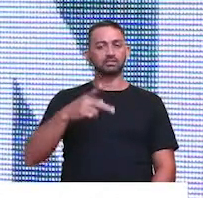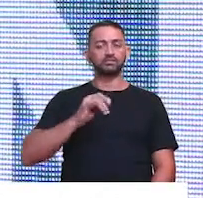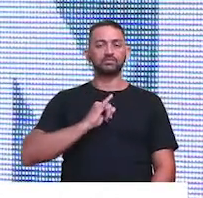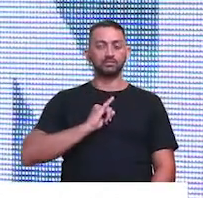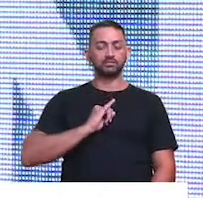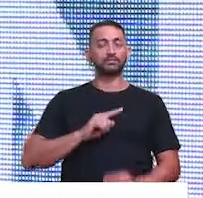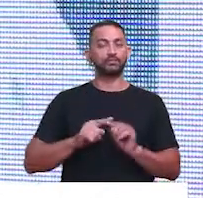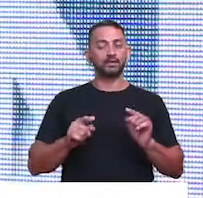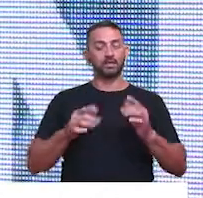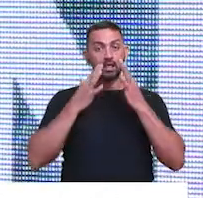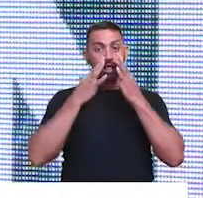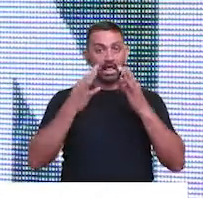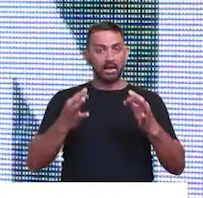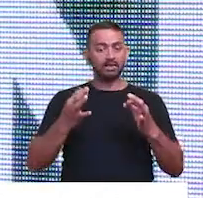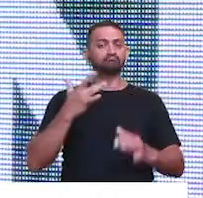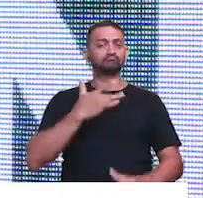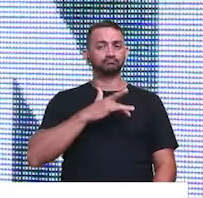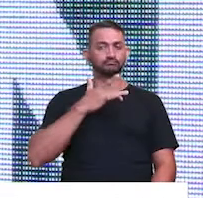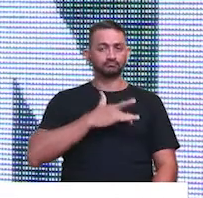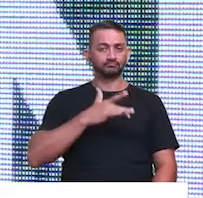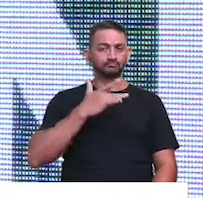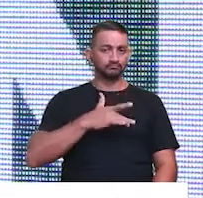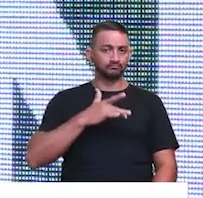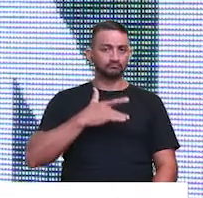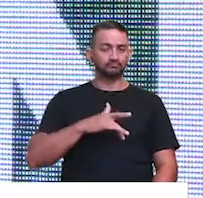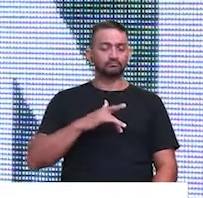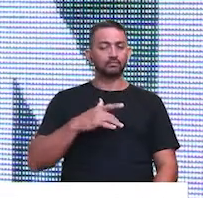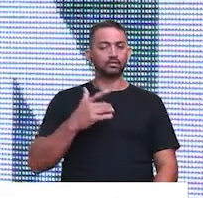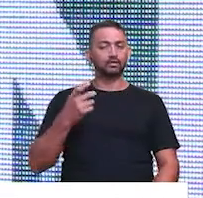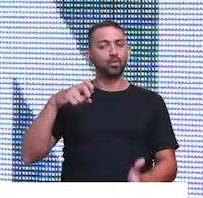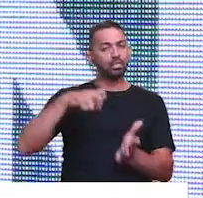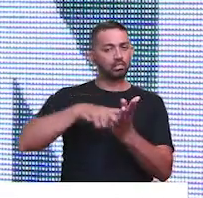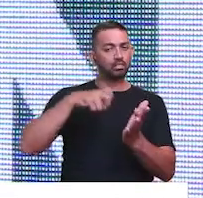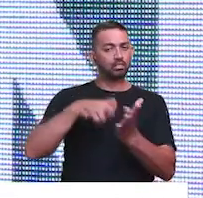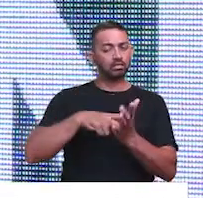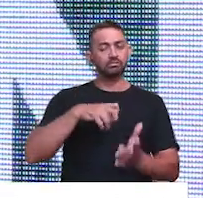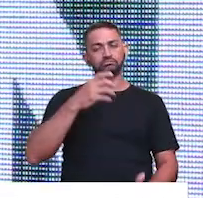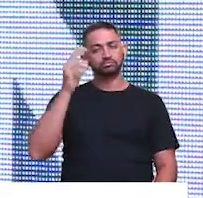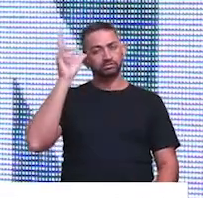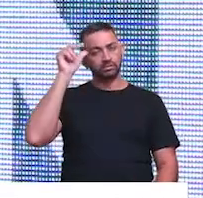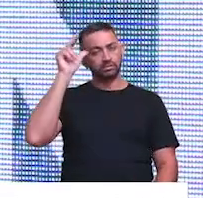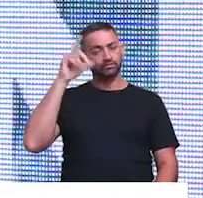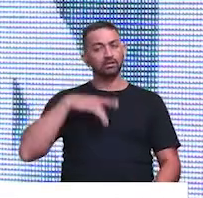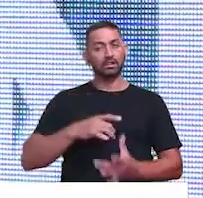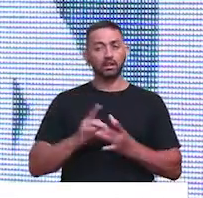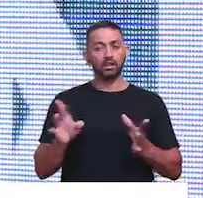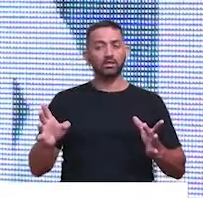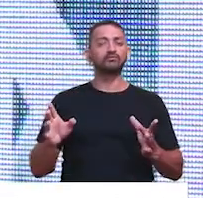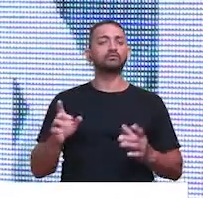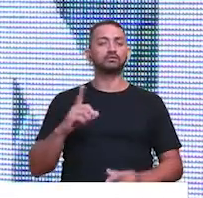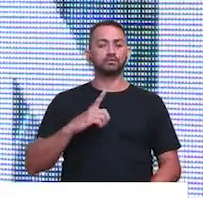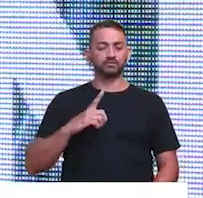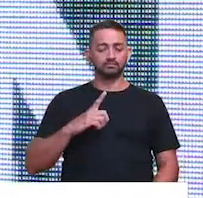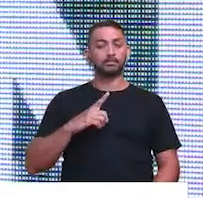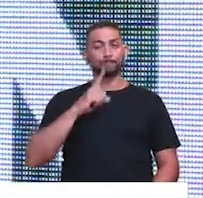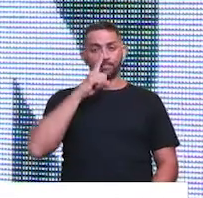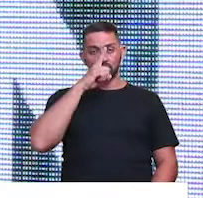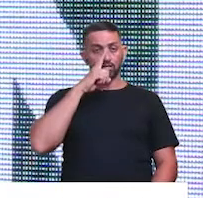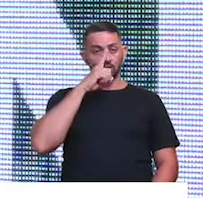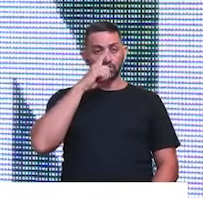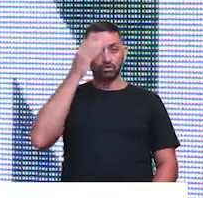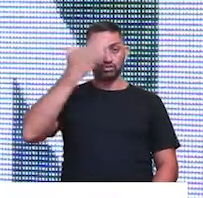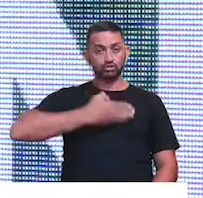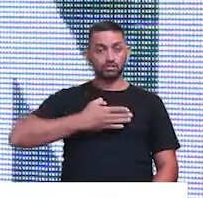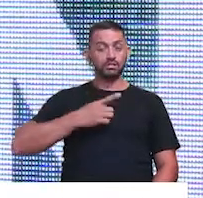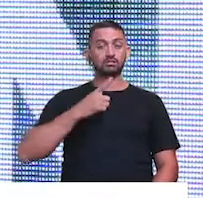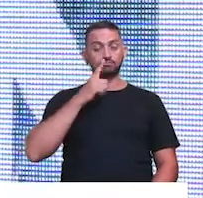Zoonoses aqui de Imperatriz mais um alerta lamentável com relação aos maus tratos animais também animais soltos na pista O